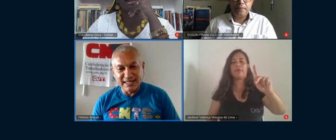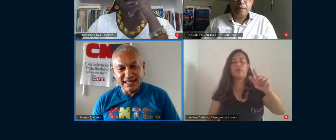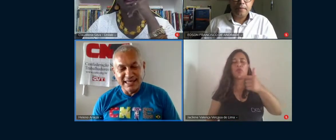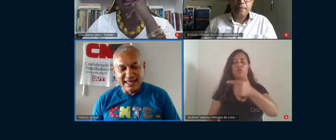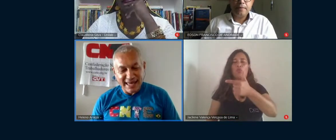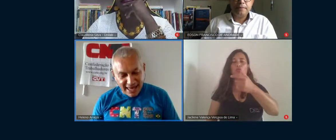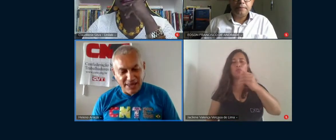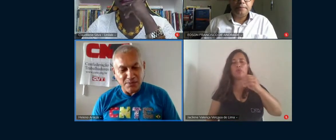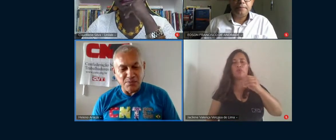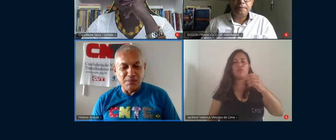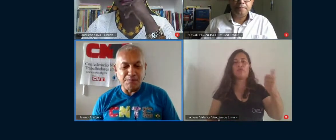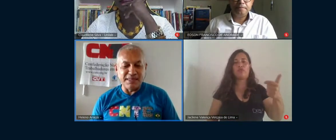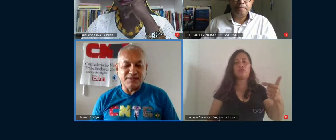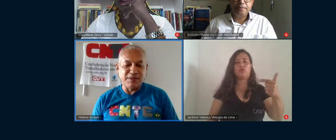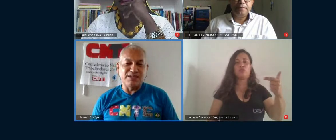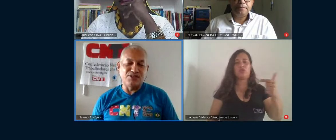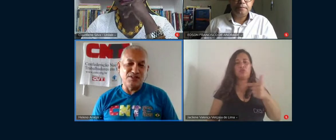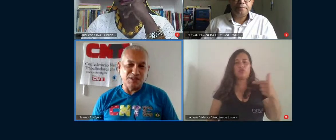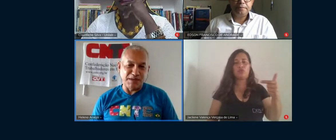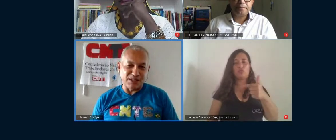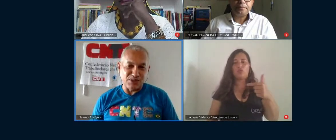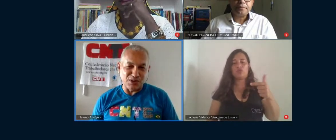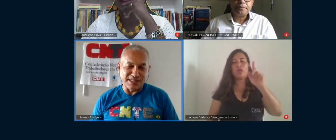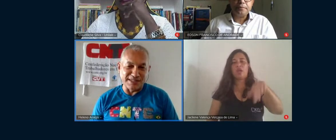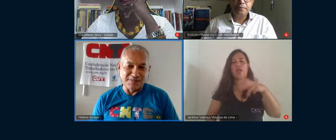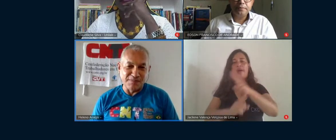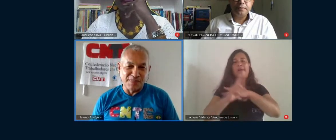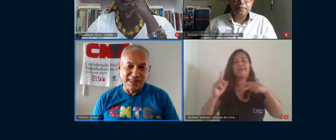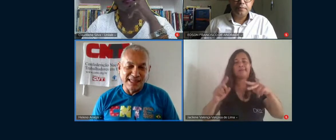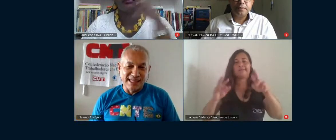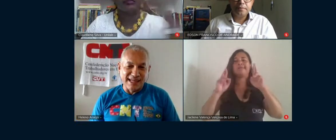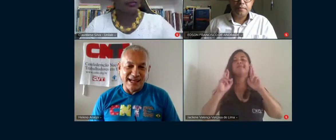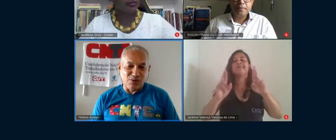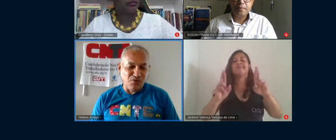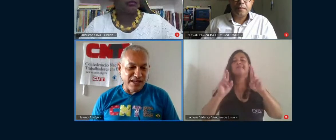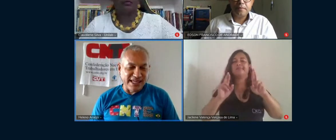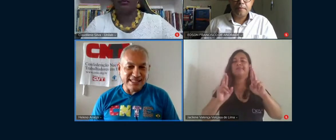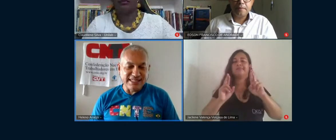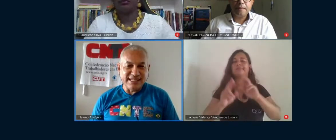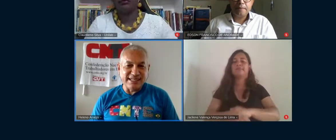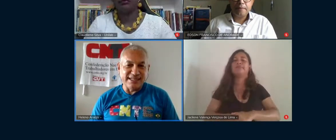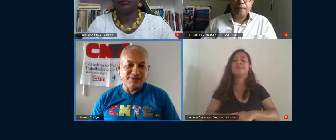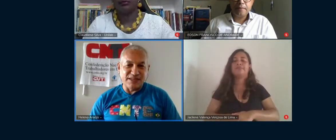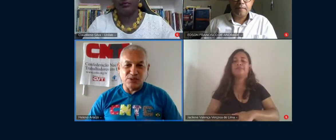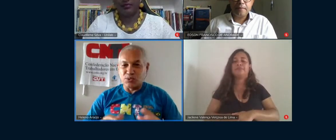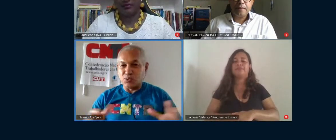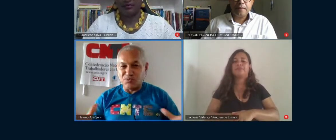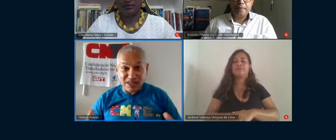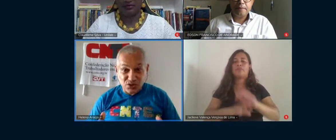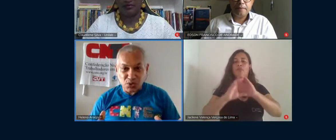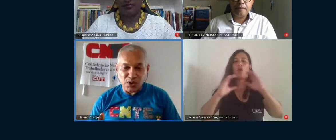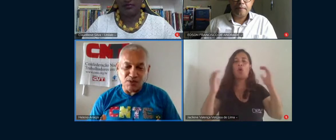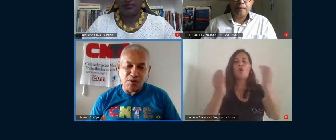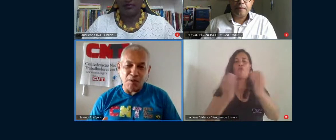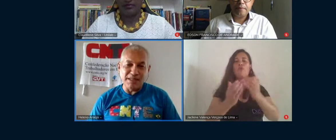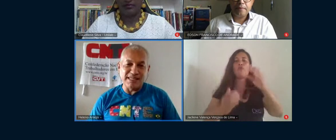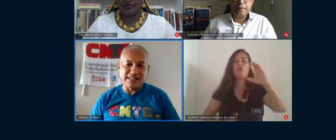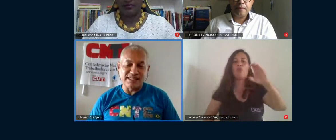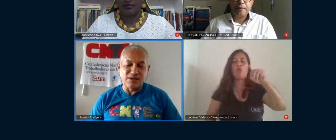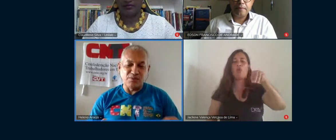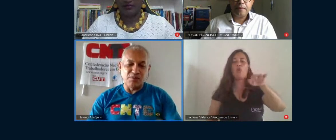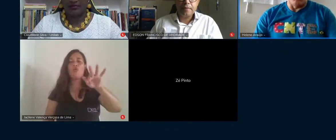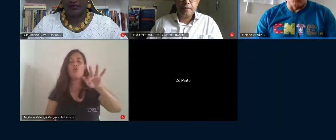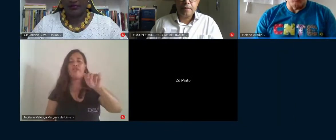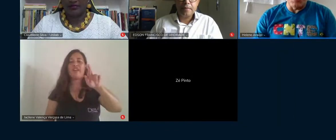é uma perspectiva esperançosa. A conferência fez toda uma